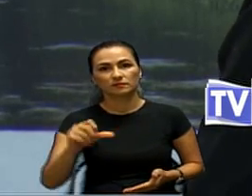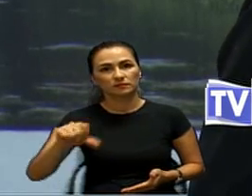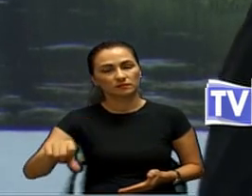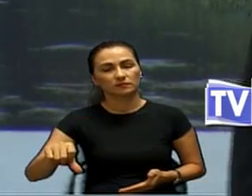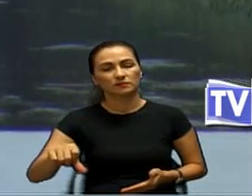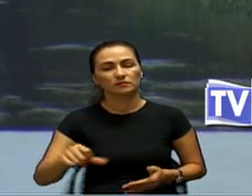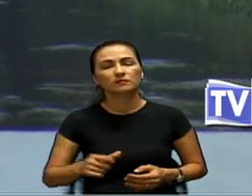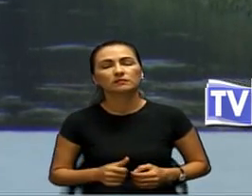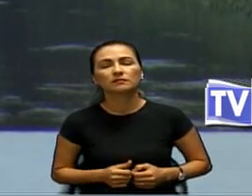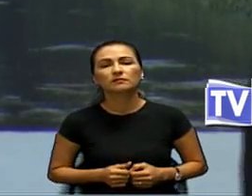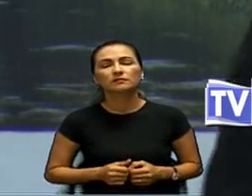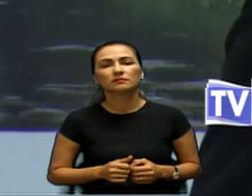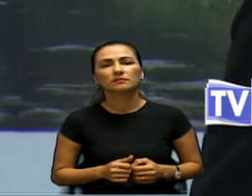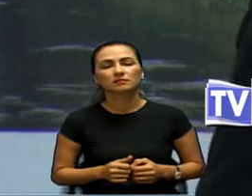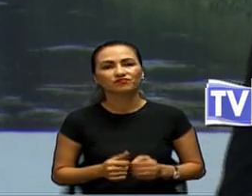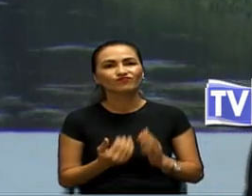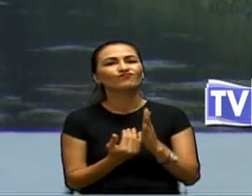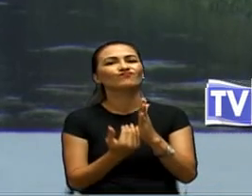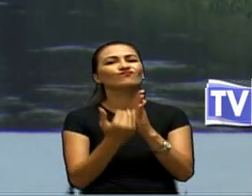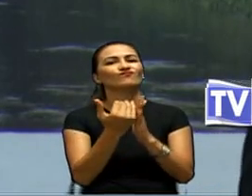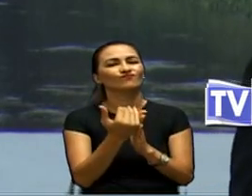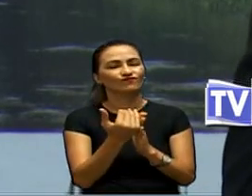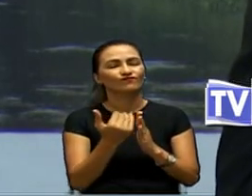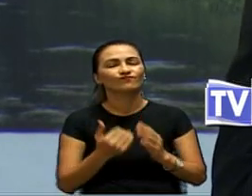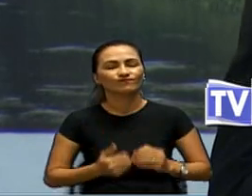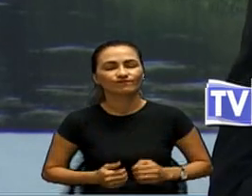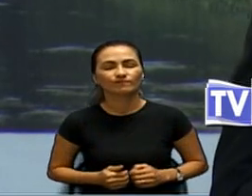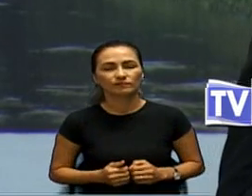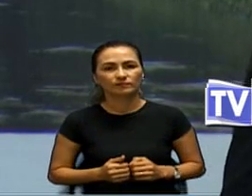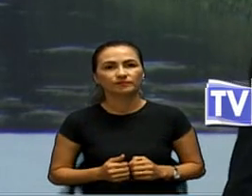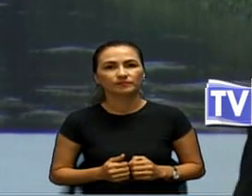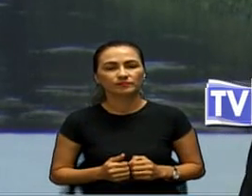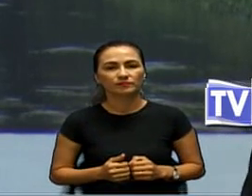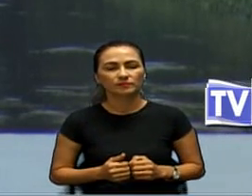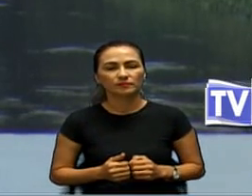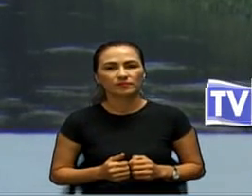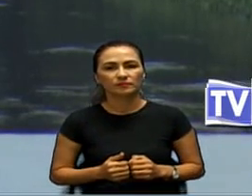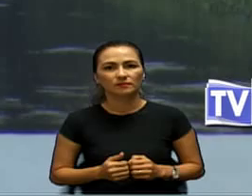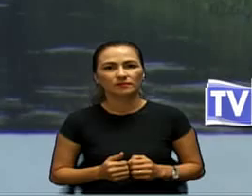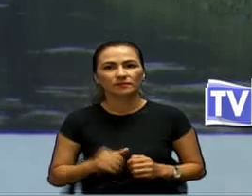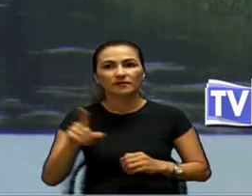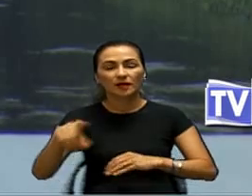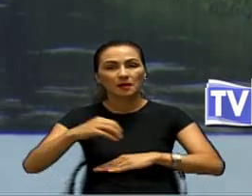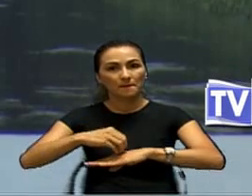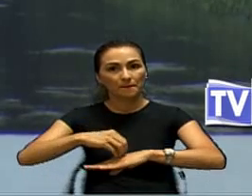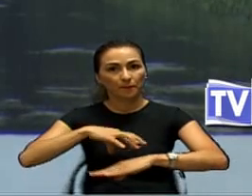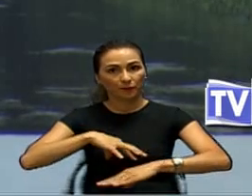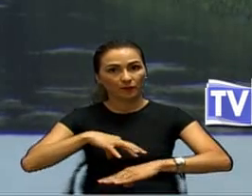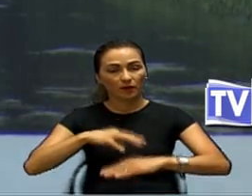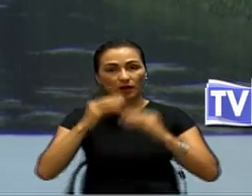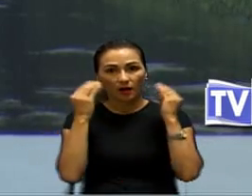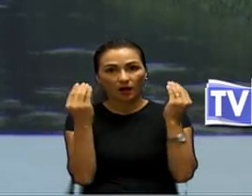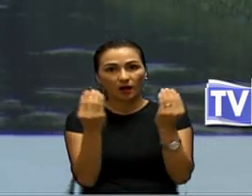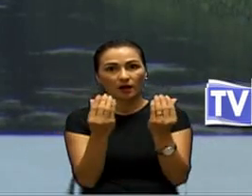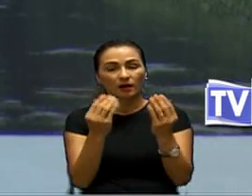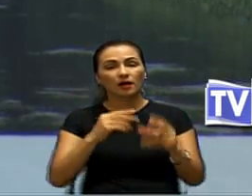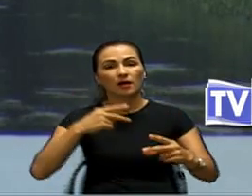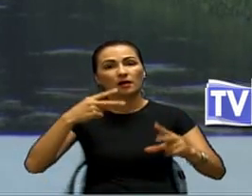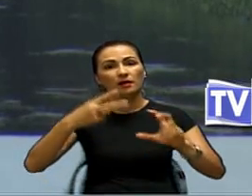R$ 1.269. Também aumentou. Então, o que foi proposto a essa casa não era aumento da taxa do lixo, e